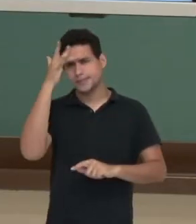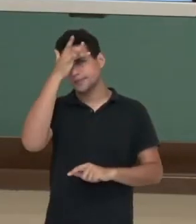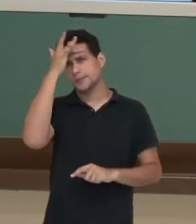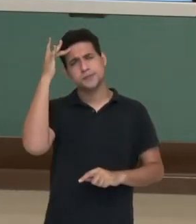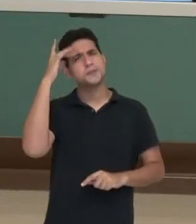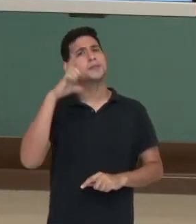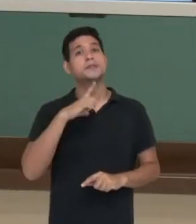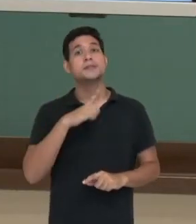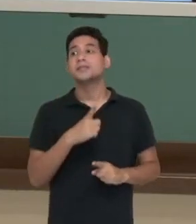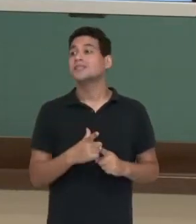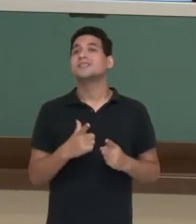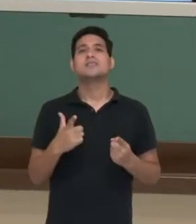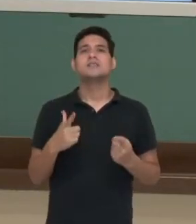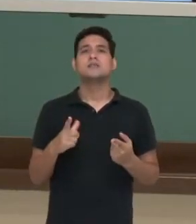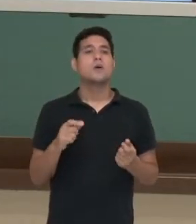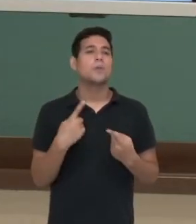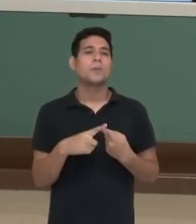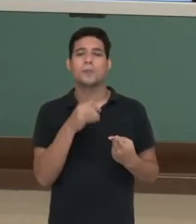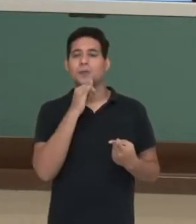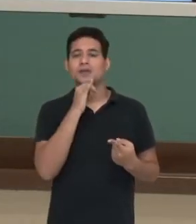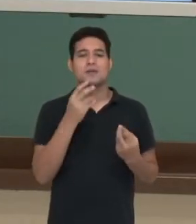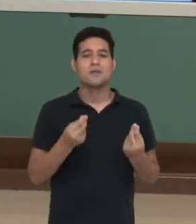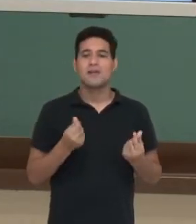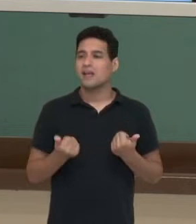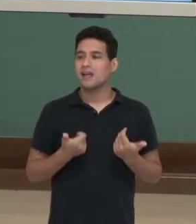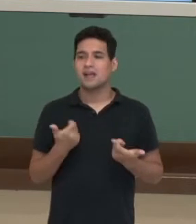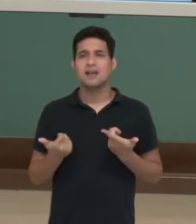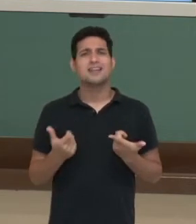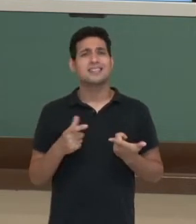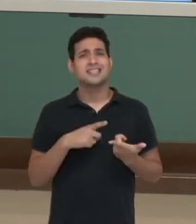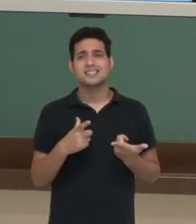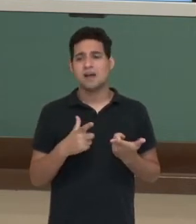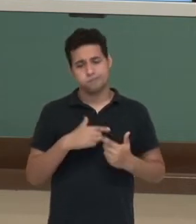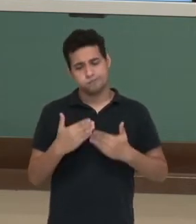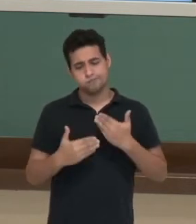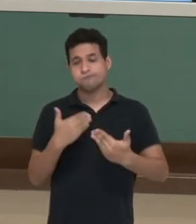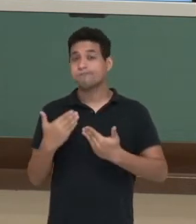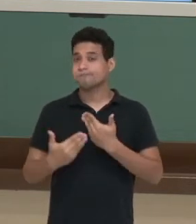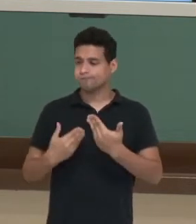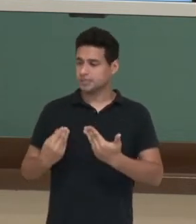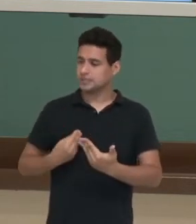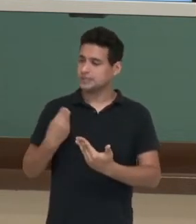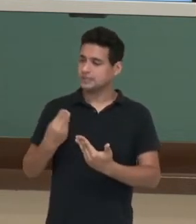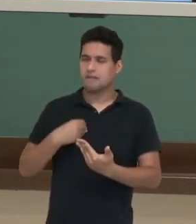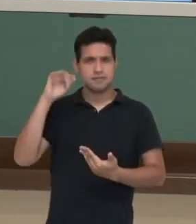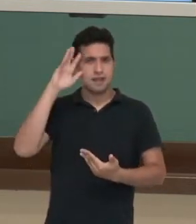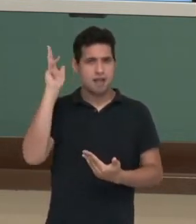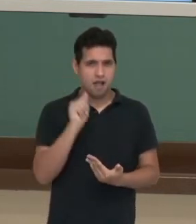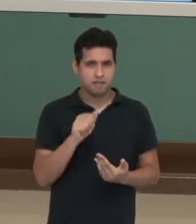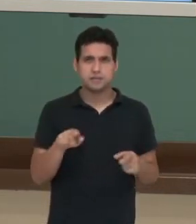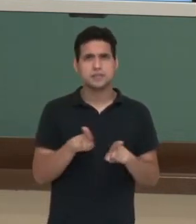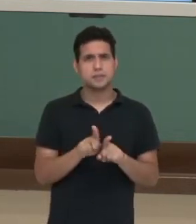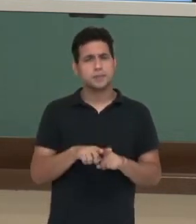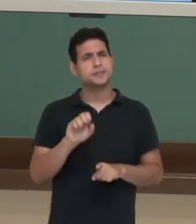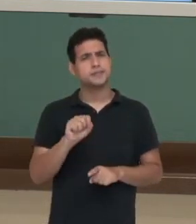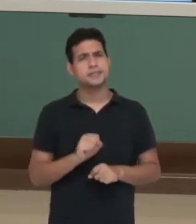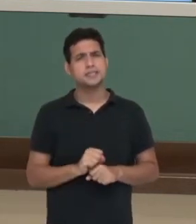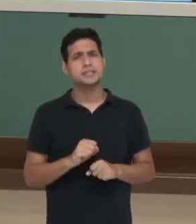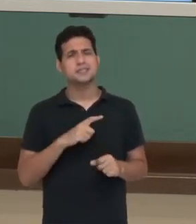pessoas que têm ascendência, que têm essa descendência africana